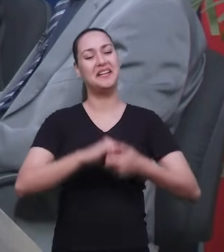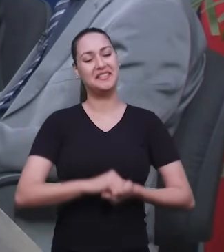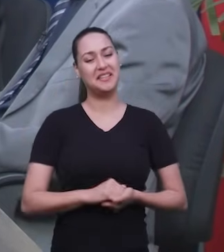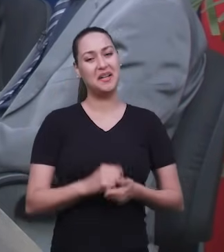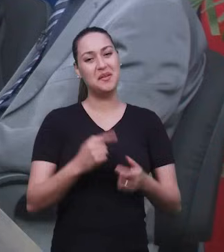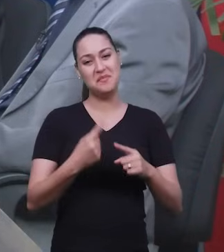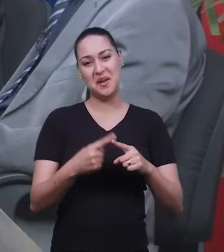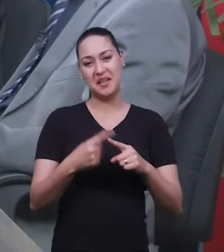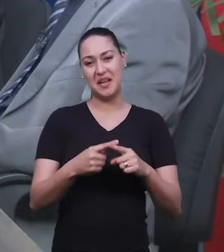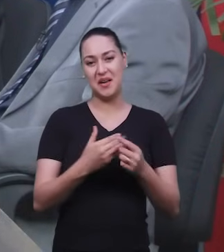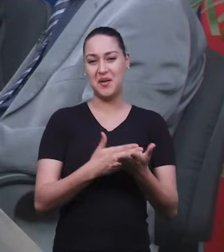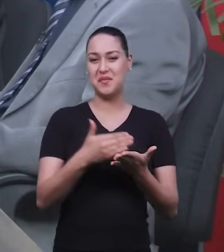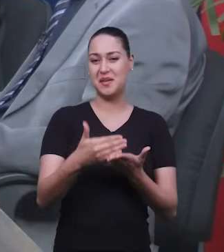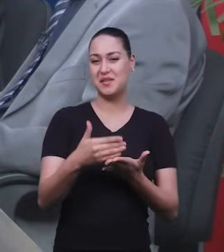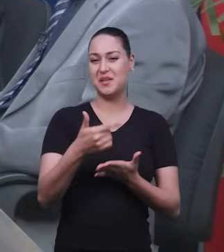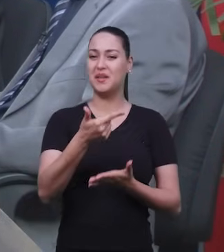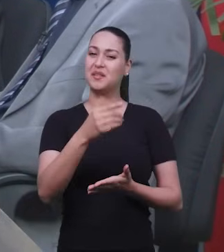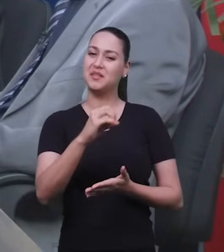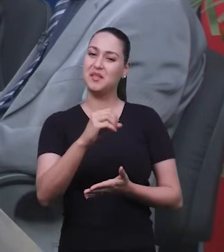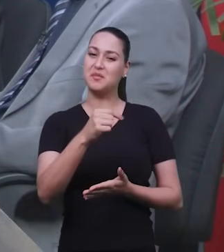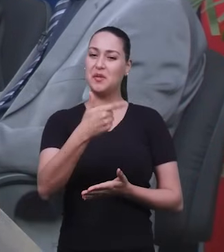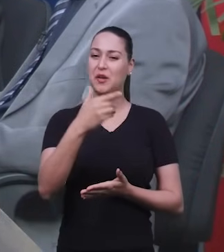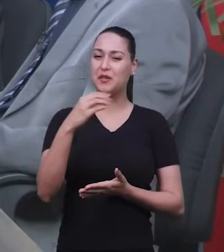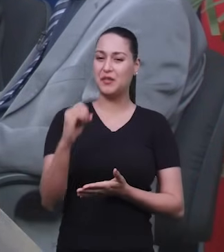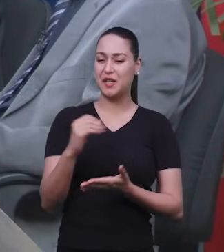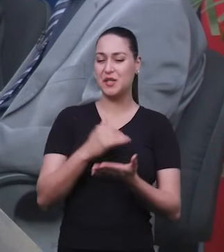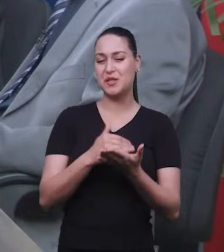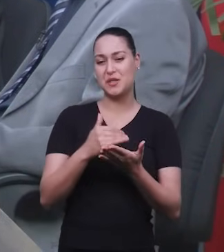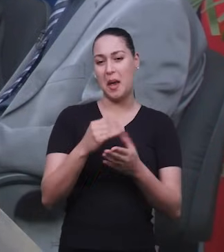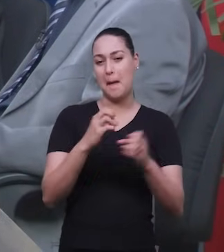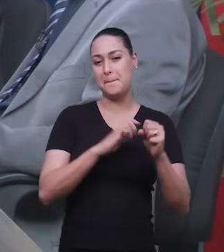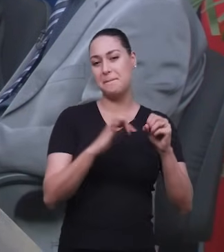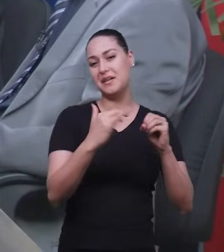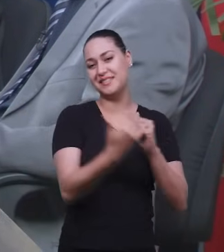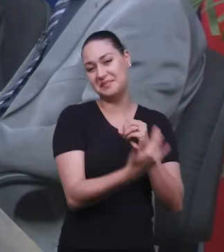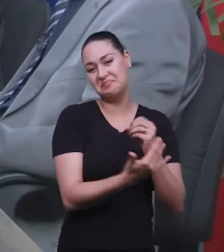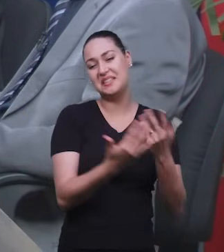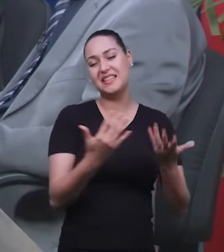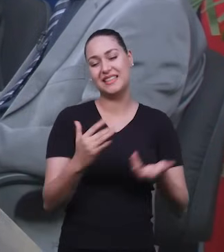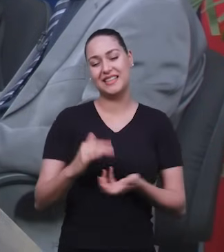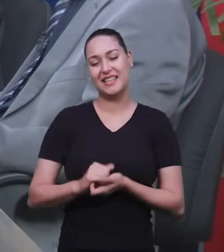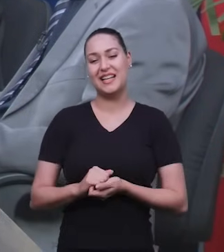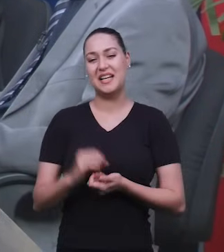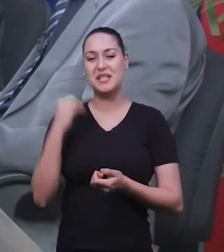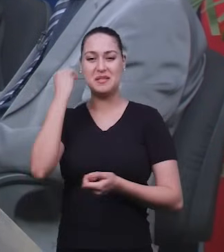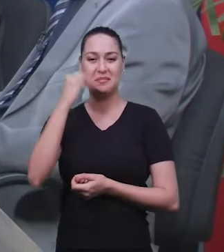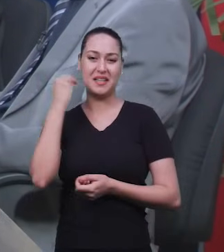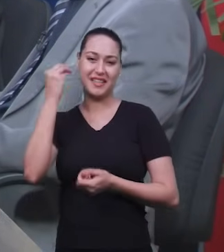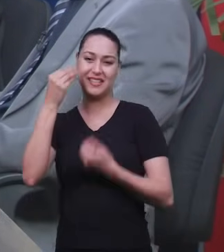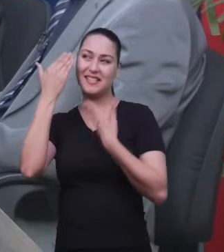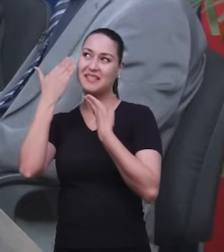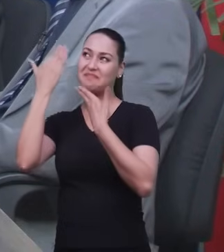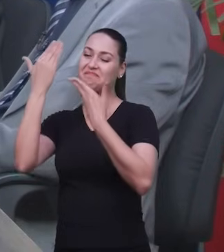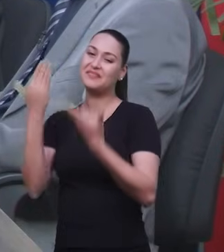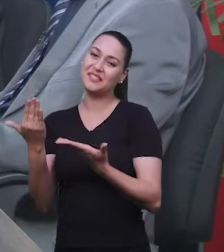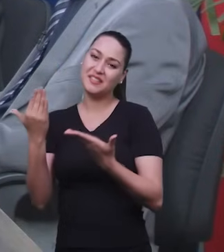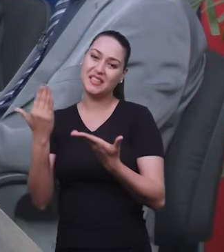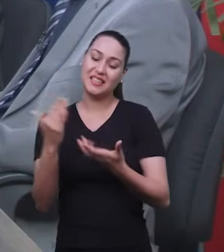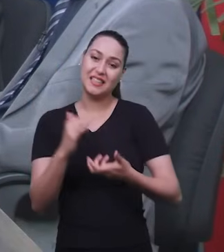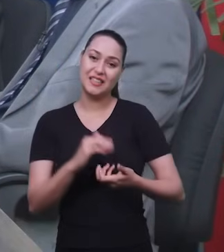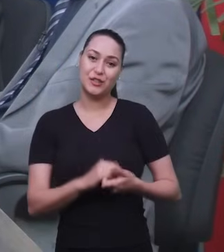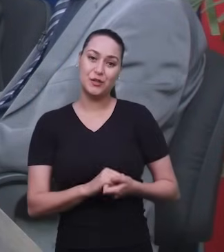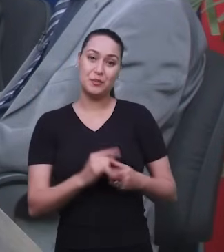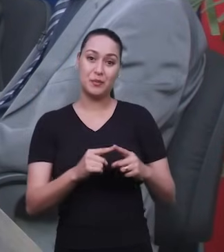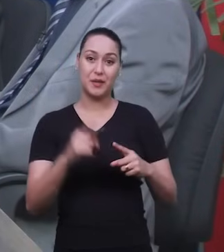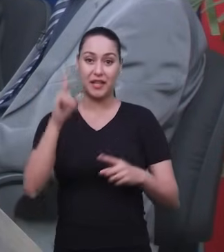a pandemia. Então foi uma experiência assim gratificante para a gente, porque